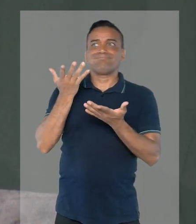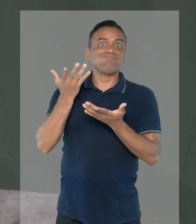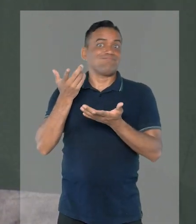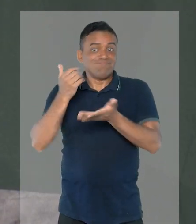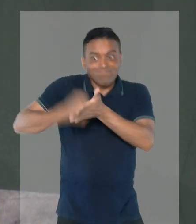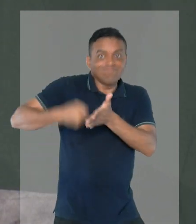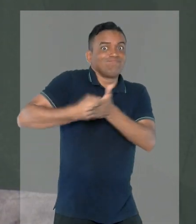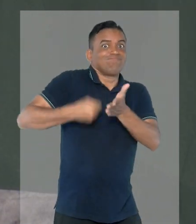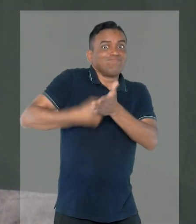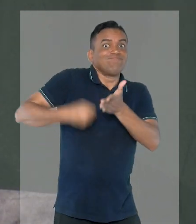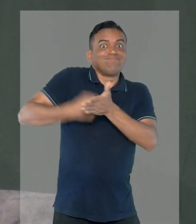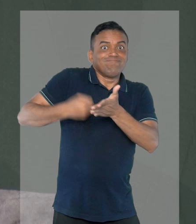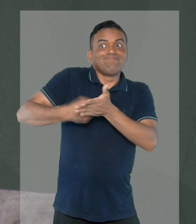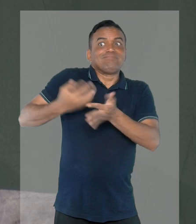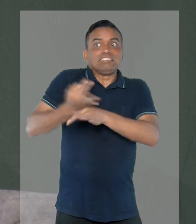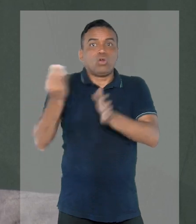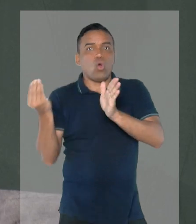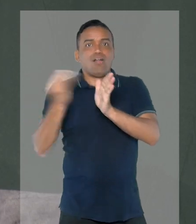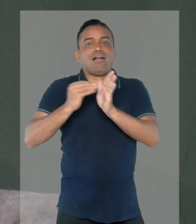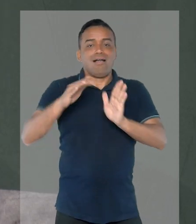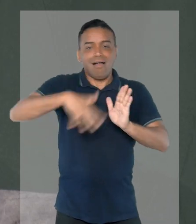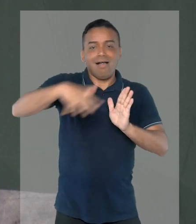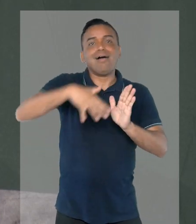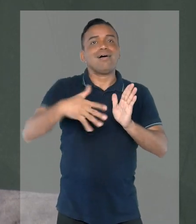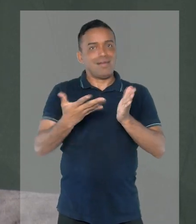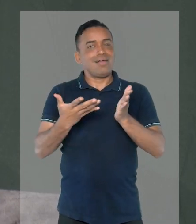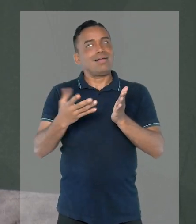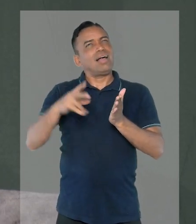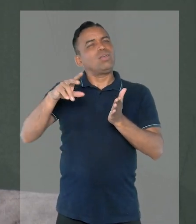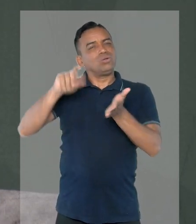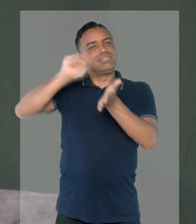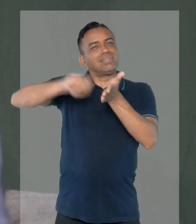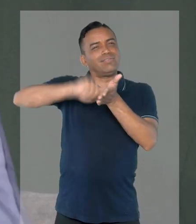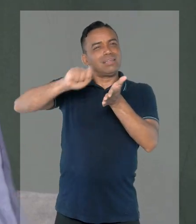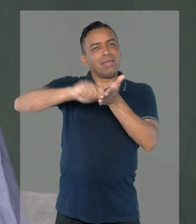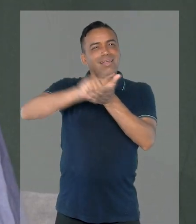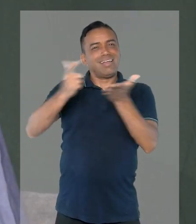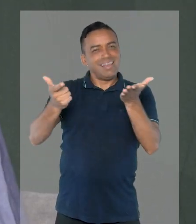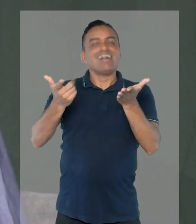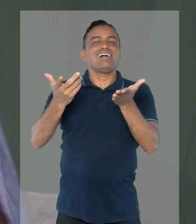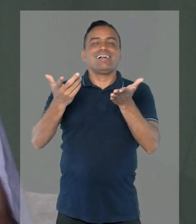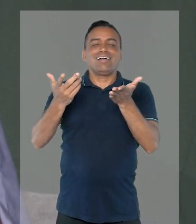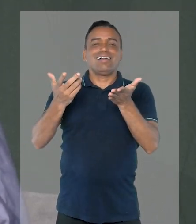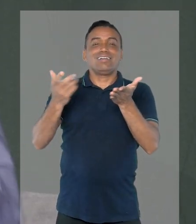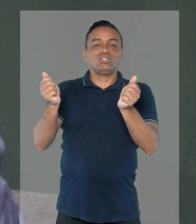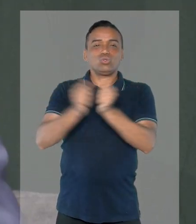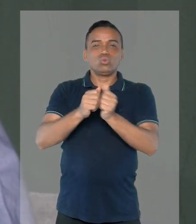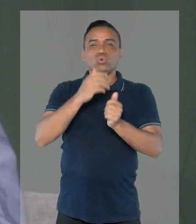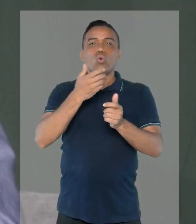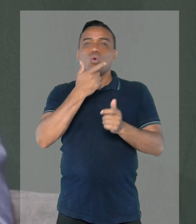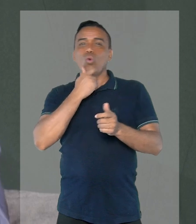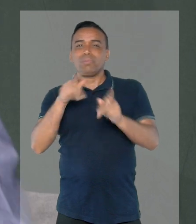né? Perceber que esse espaço da obra era importante. Eu lembro de fazer uma matéria na época também com o professor Luiz Alberto Brandão